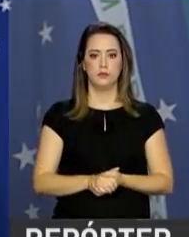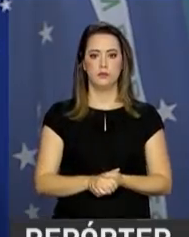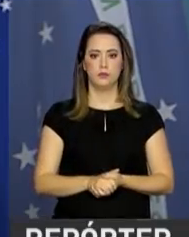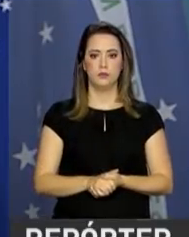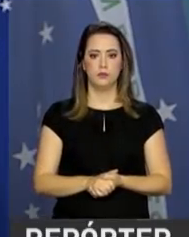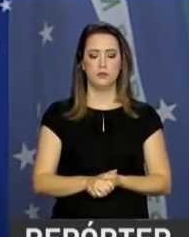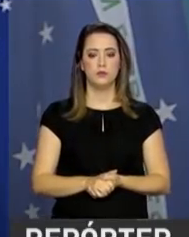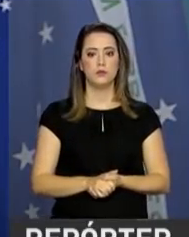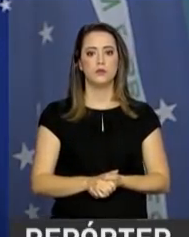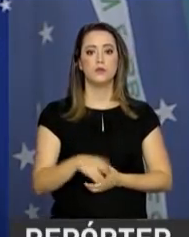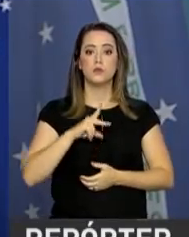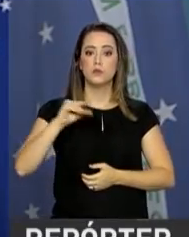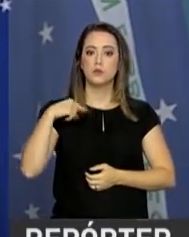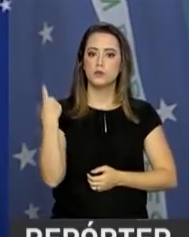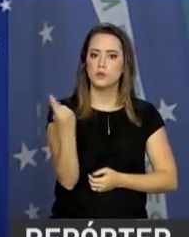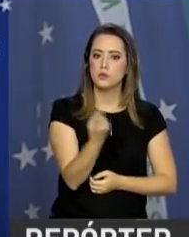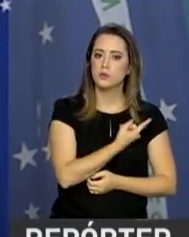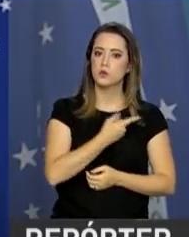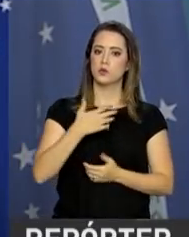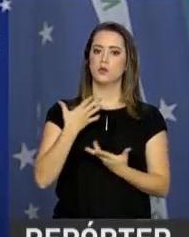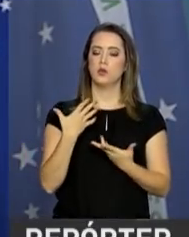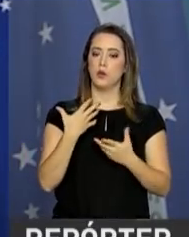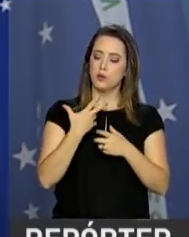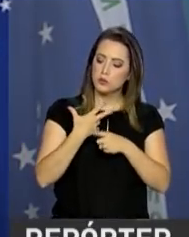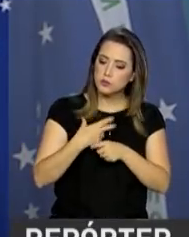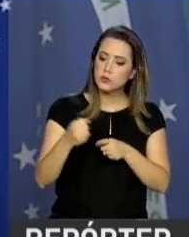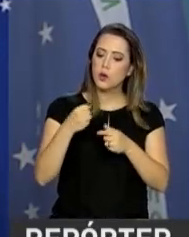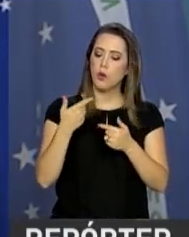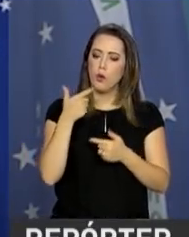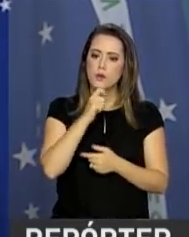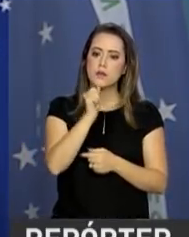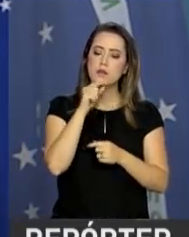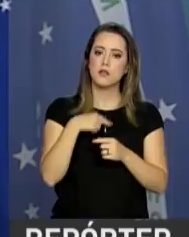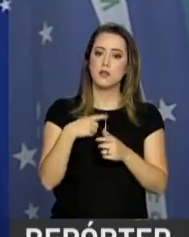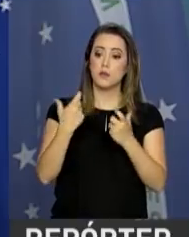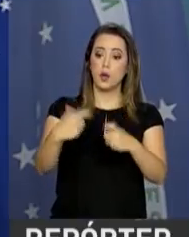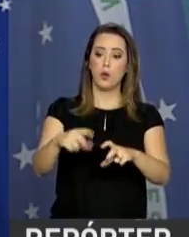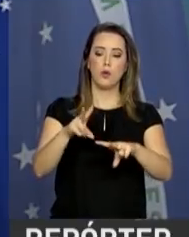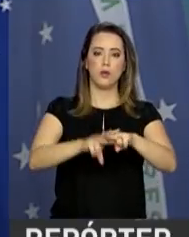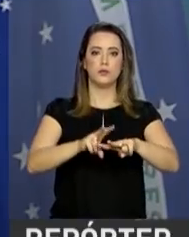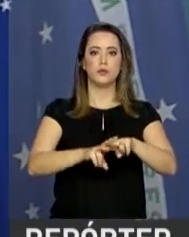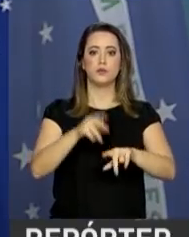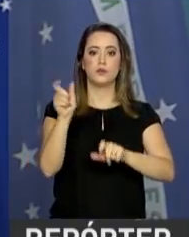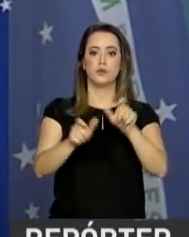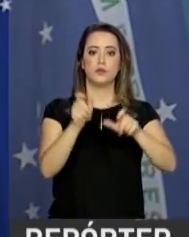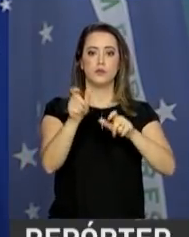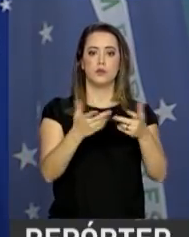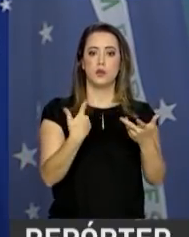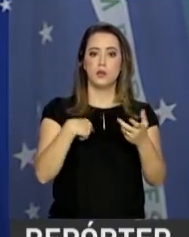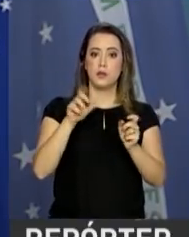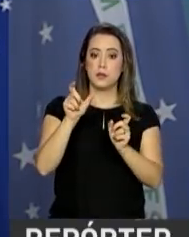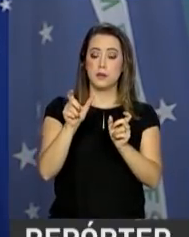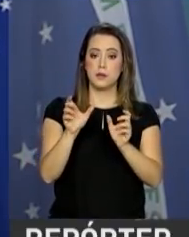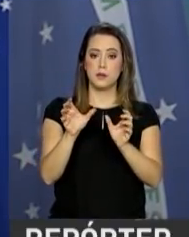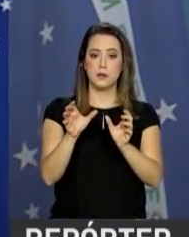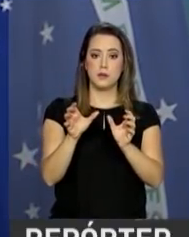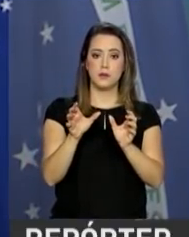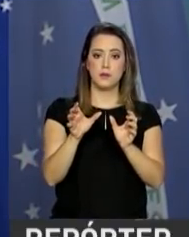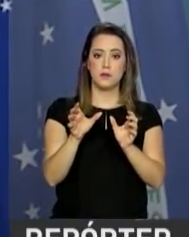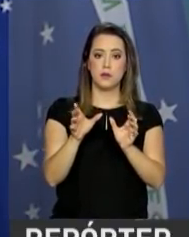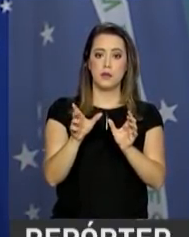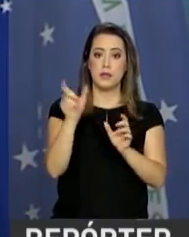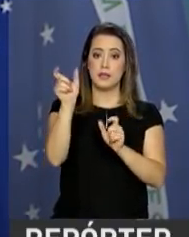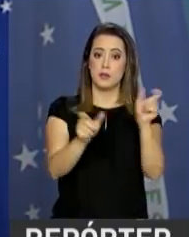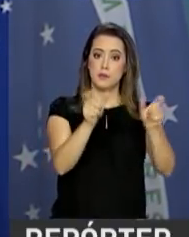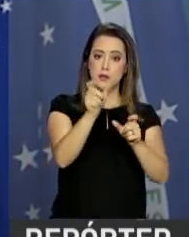do dia que nós conseguirmos efetivamente em penitenciárias em que os delitos os nos